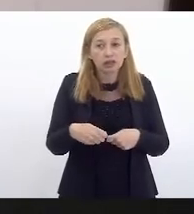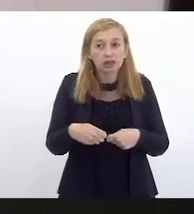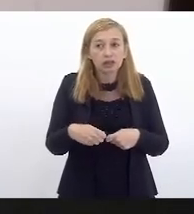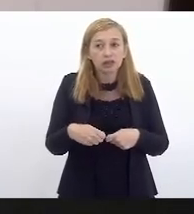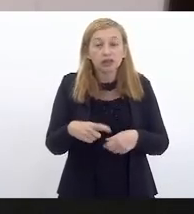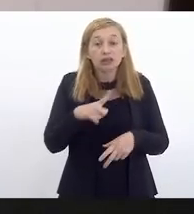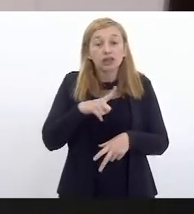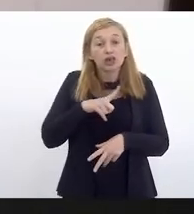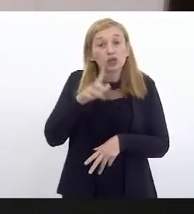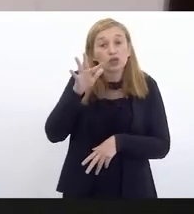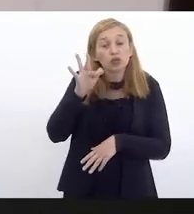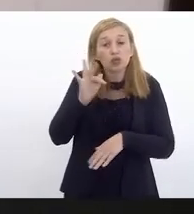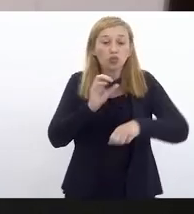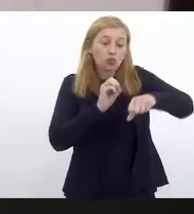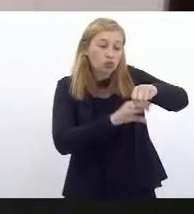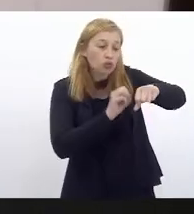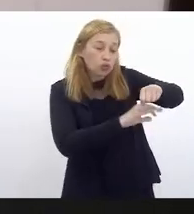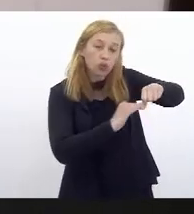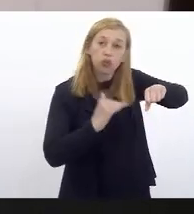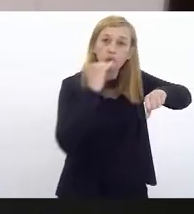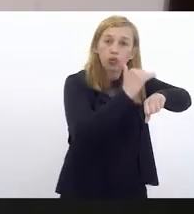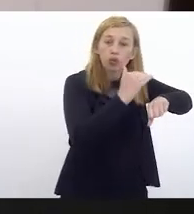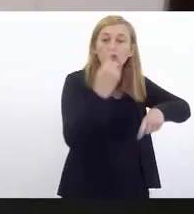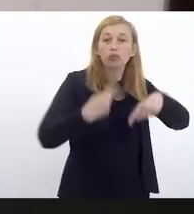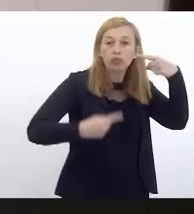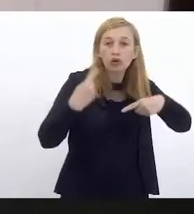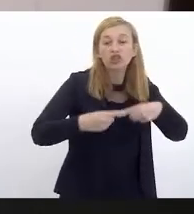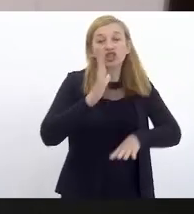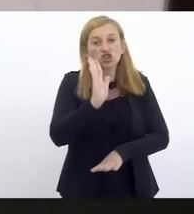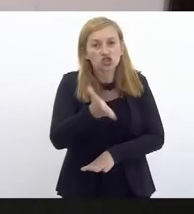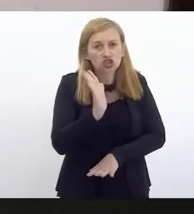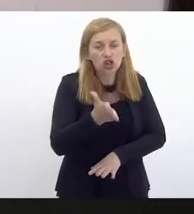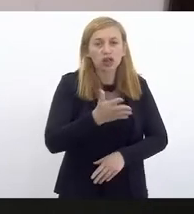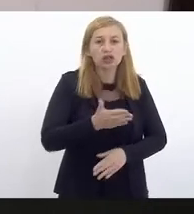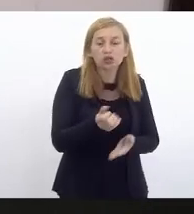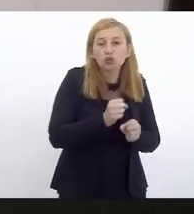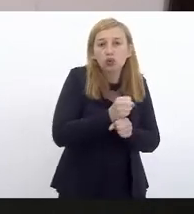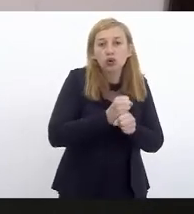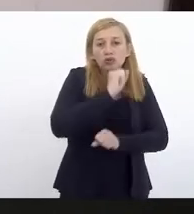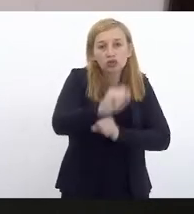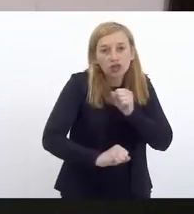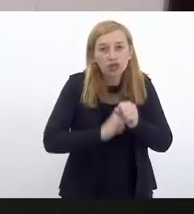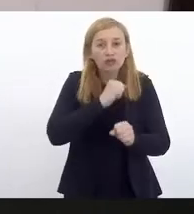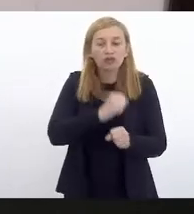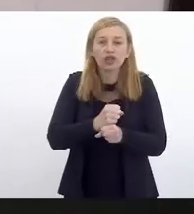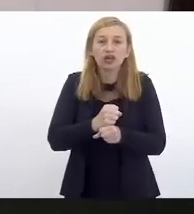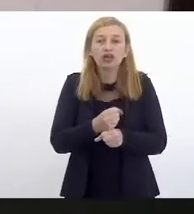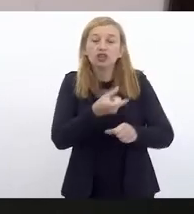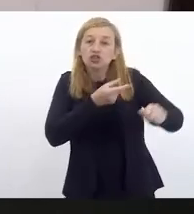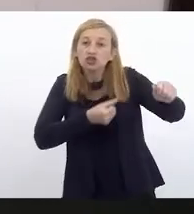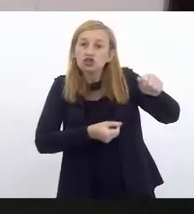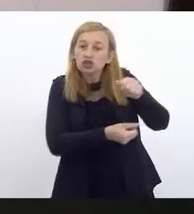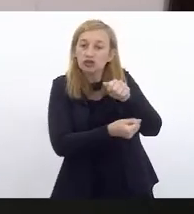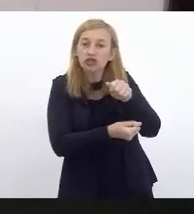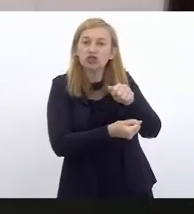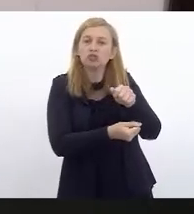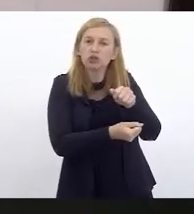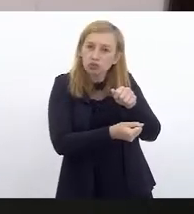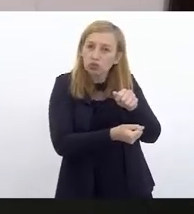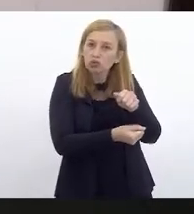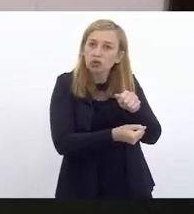o fundo soberano para ter já uma política, já a partir do ano que vem, de investimento